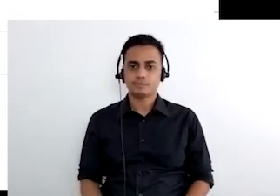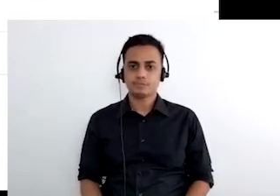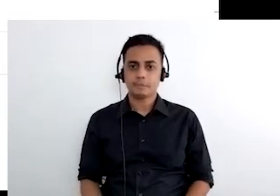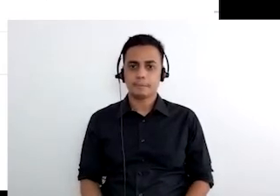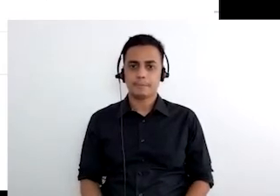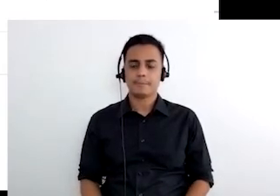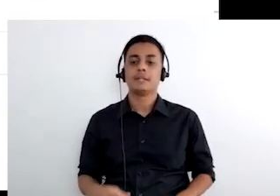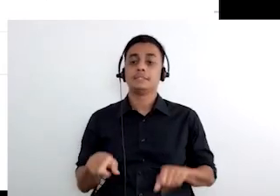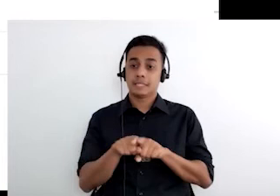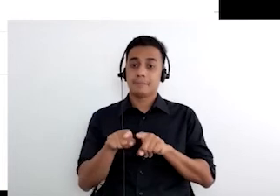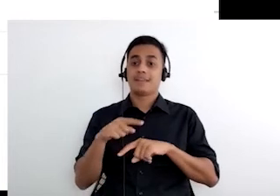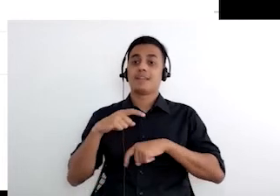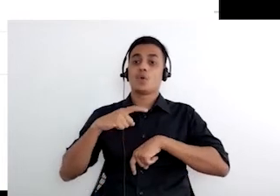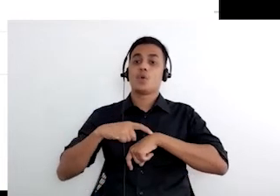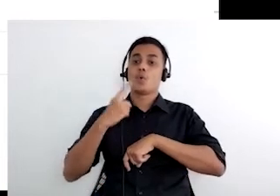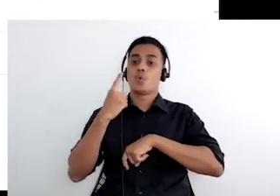1/4 de tempo aqui.